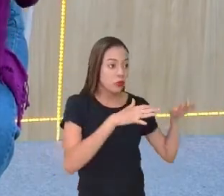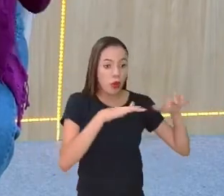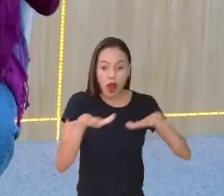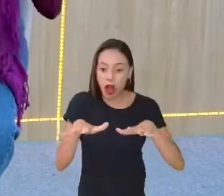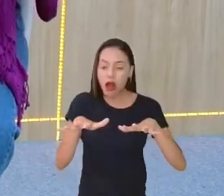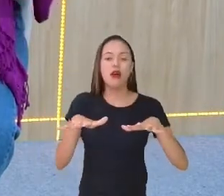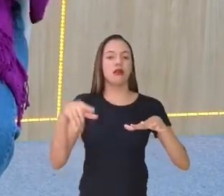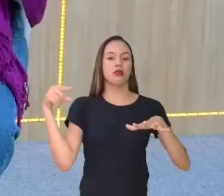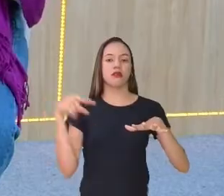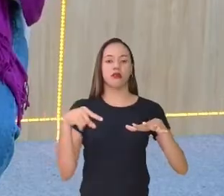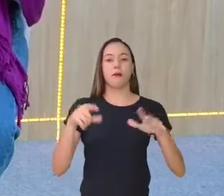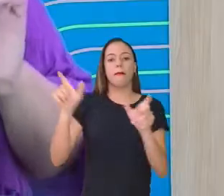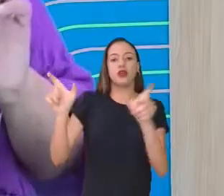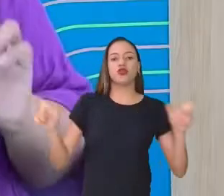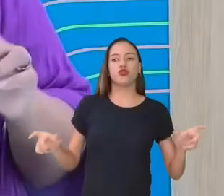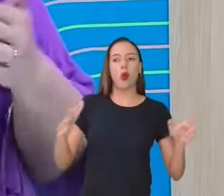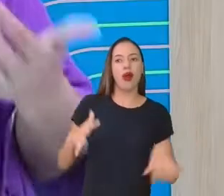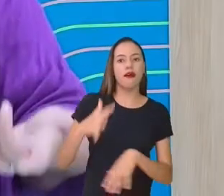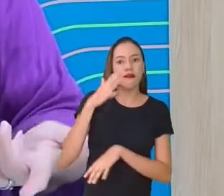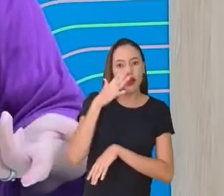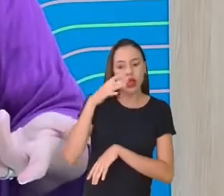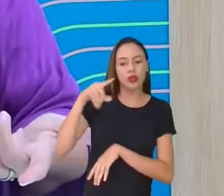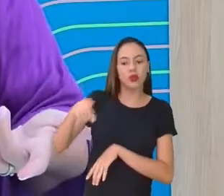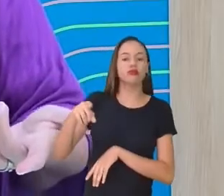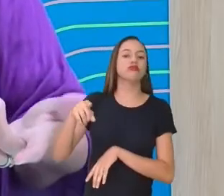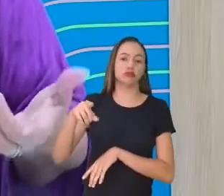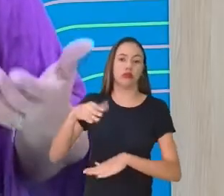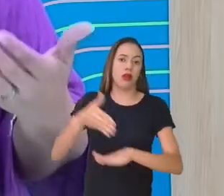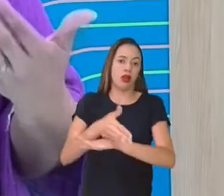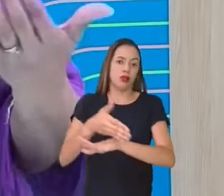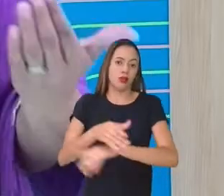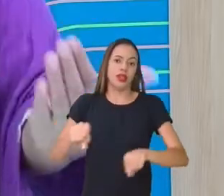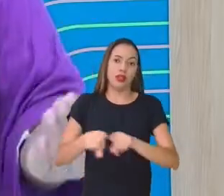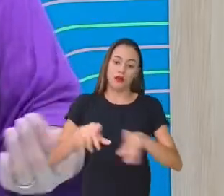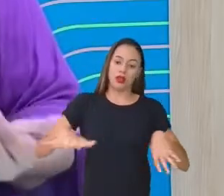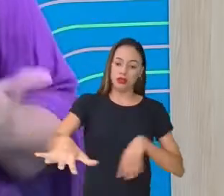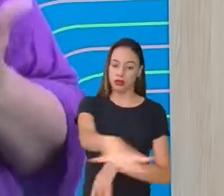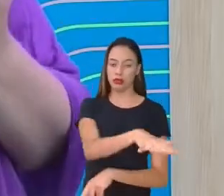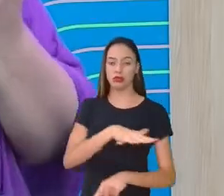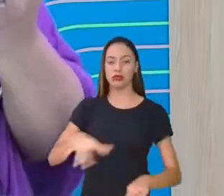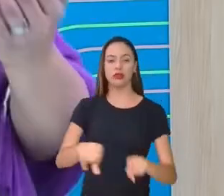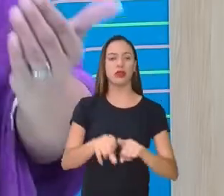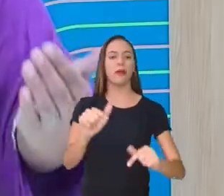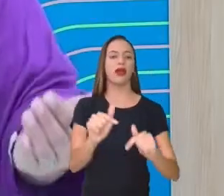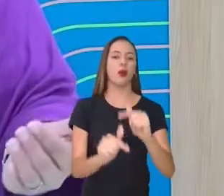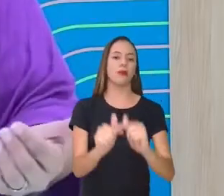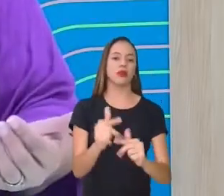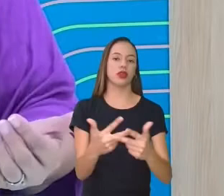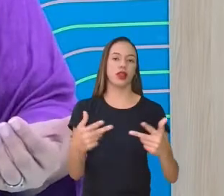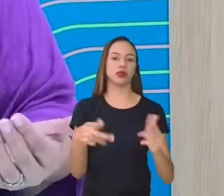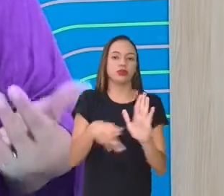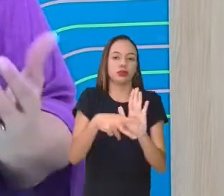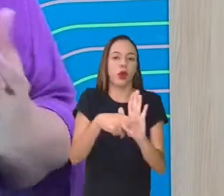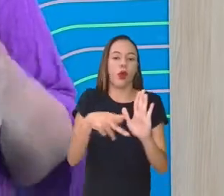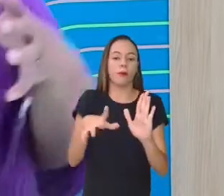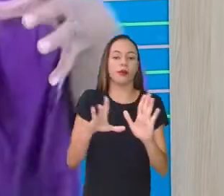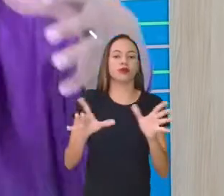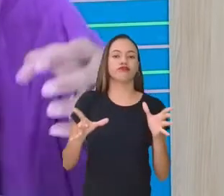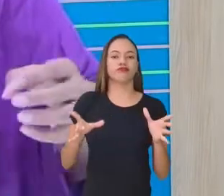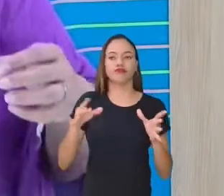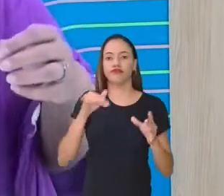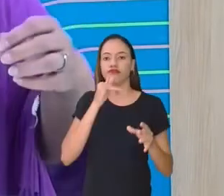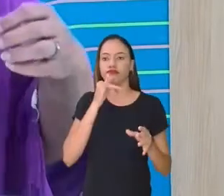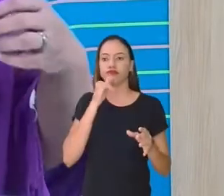o espaço onde será apresentado. Exatamente. E os objetos de cena são aqueles... É